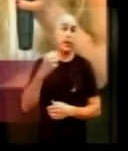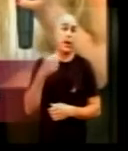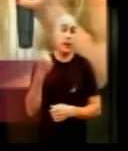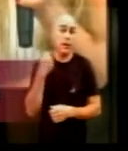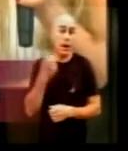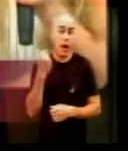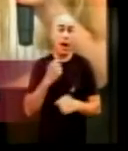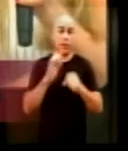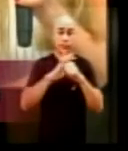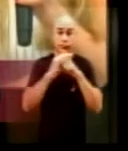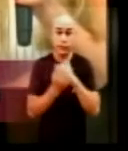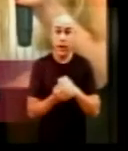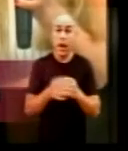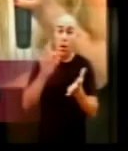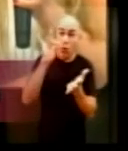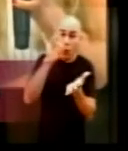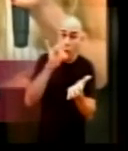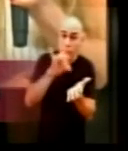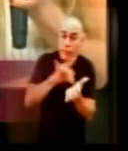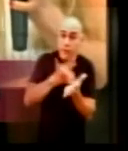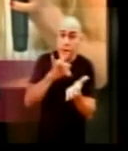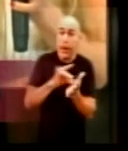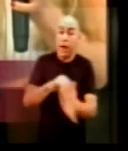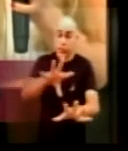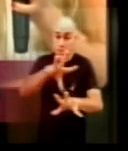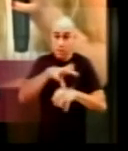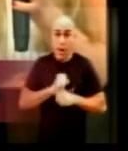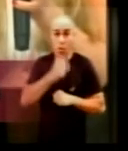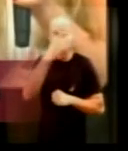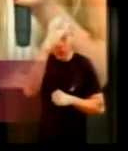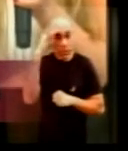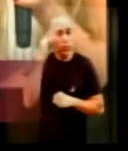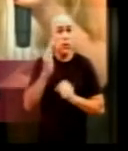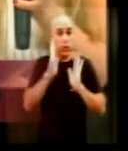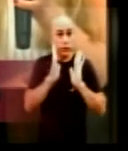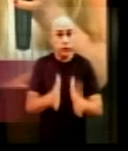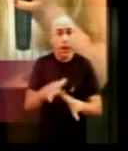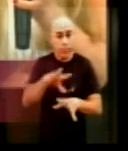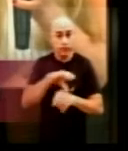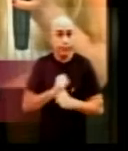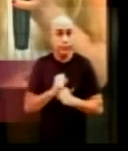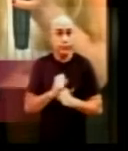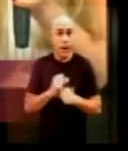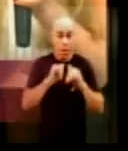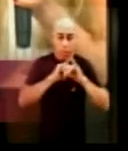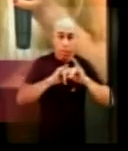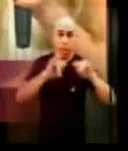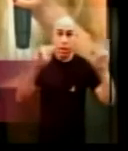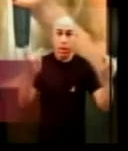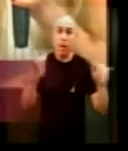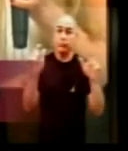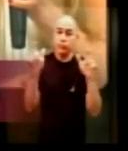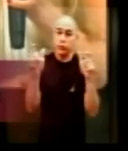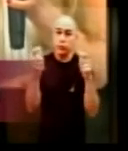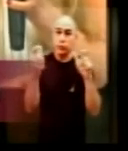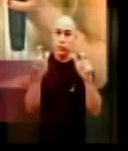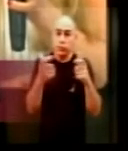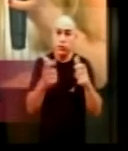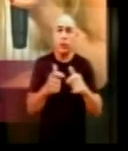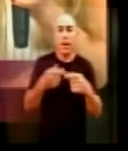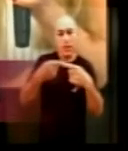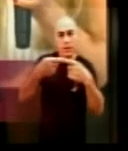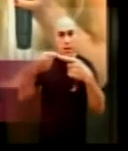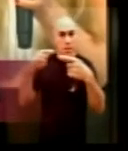de Covid. Então, vocês podem ver que os casos confirmados de Covid internados, por data de notificação, eles vêm reduzindo aí também nos